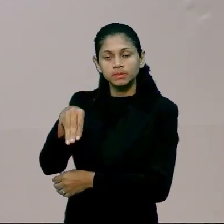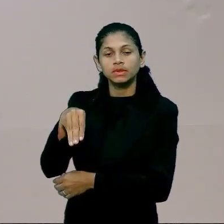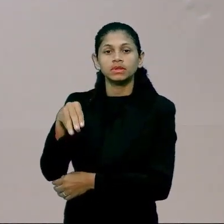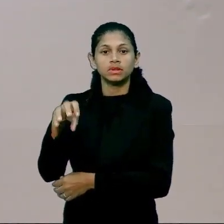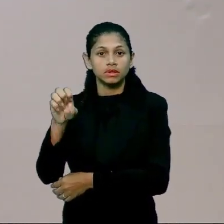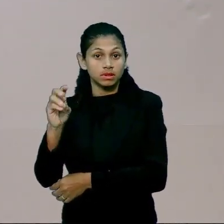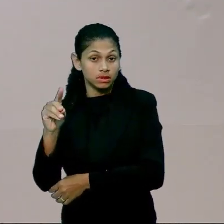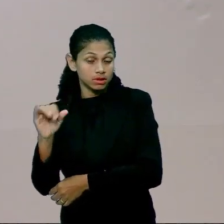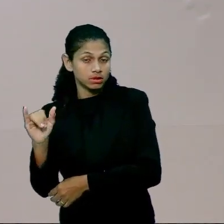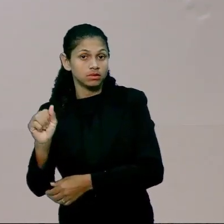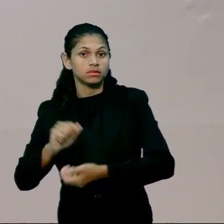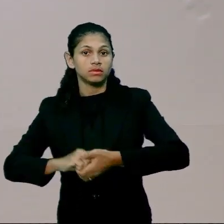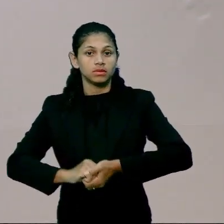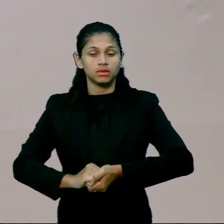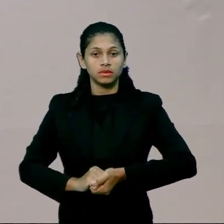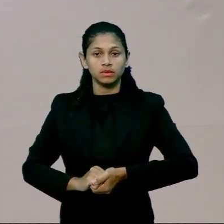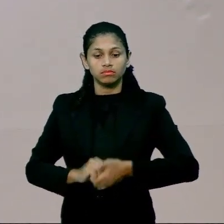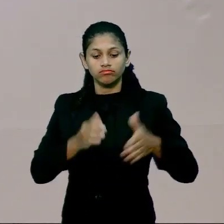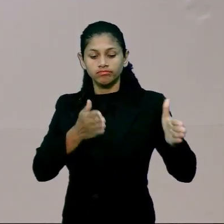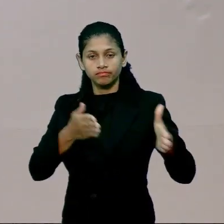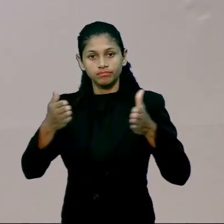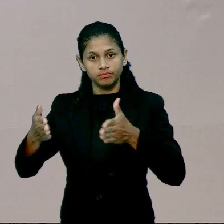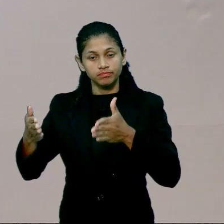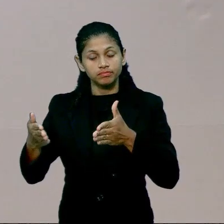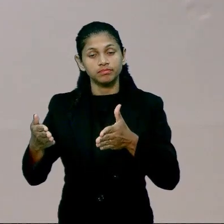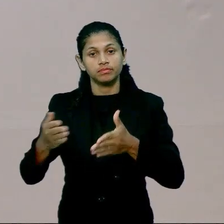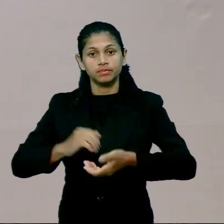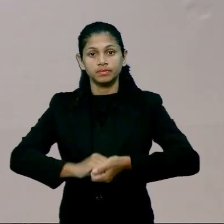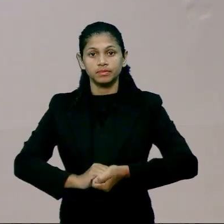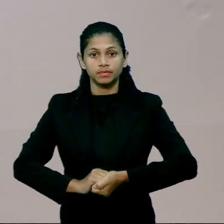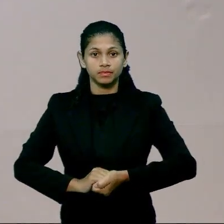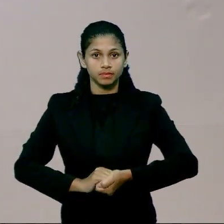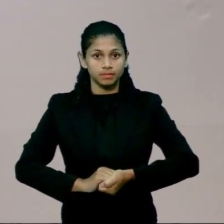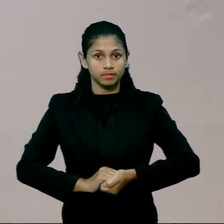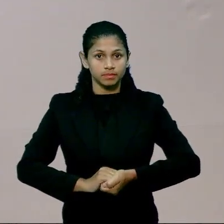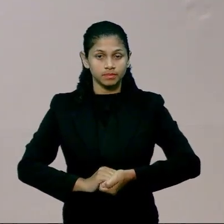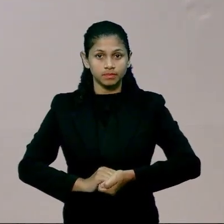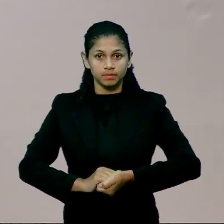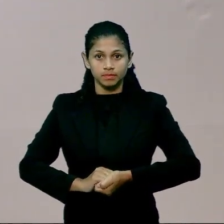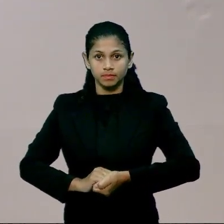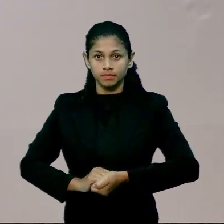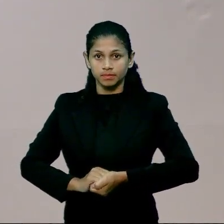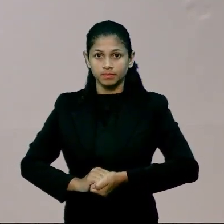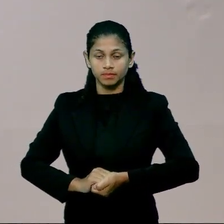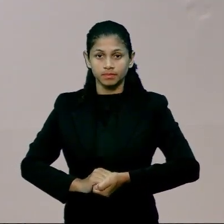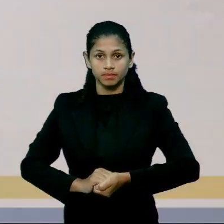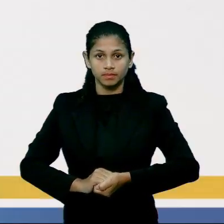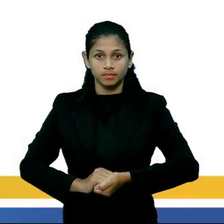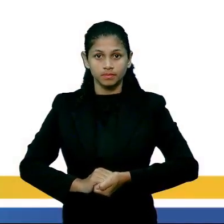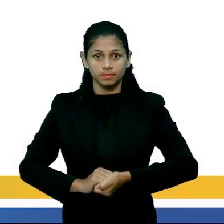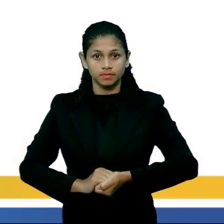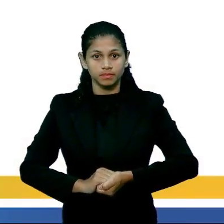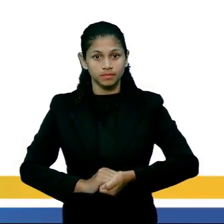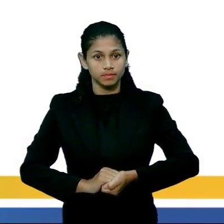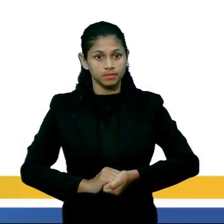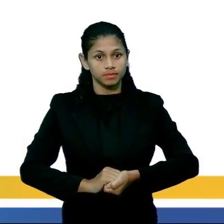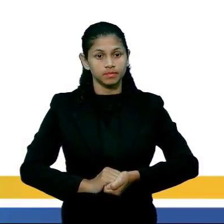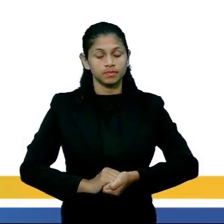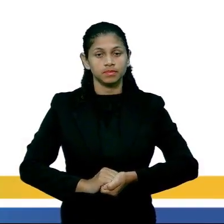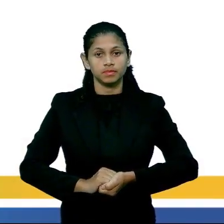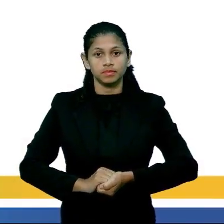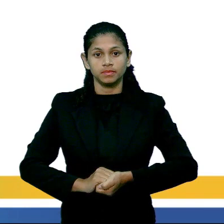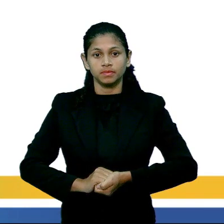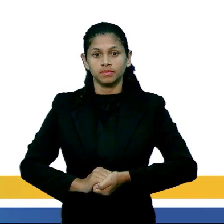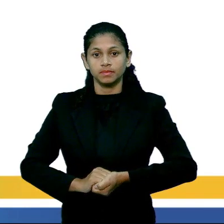tá é as partes mais ponderadas tá então vamos lá então olha aí